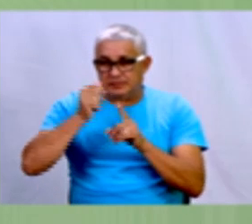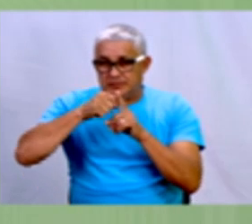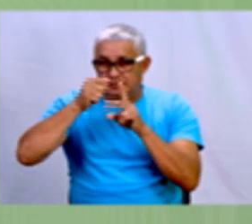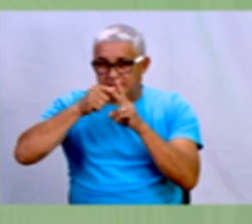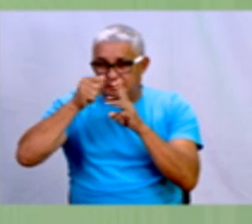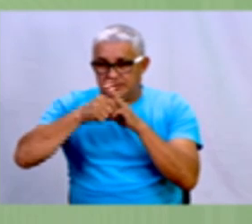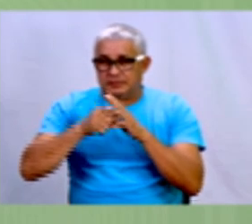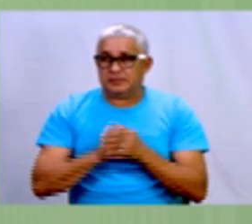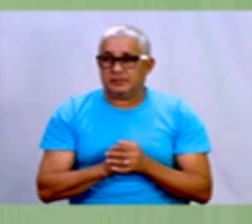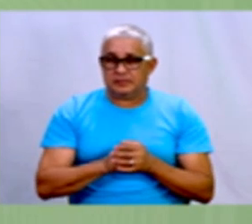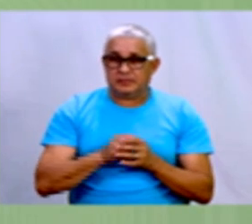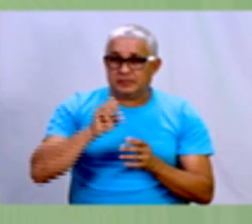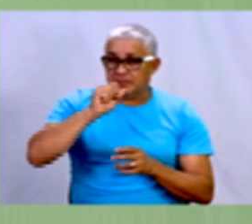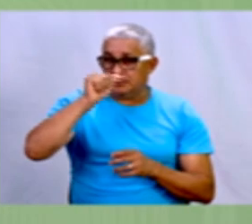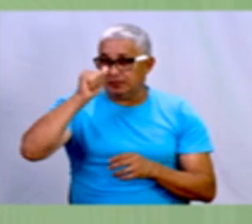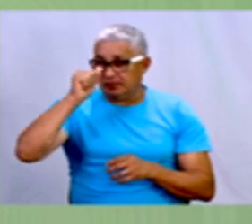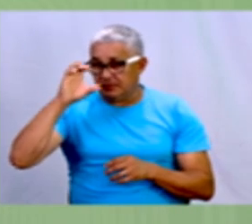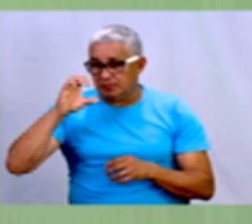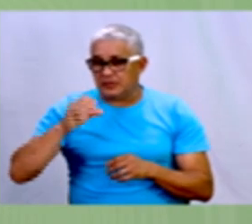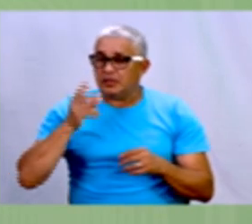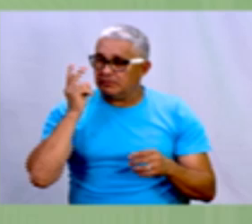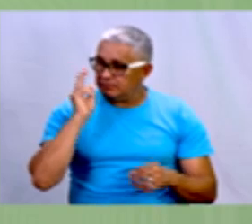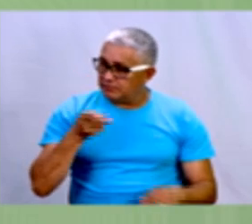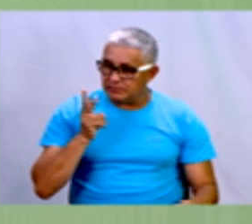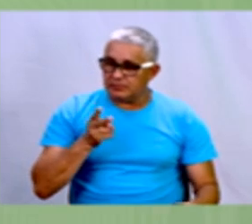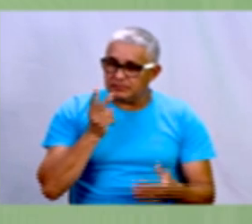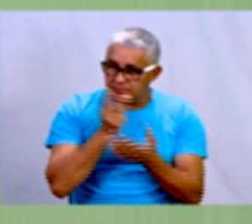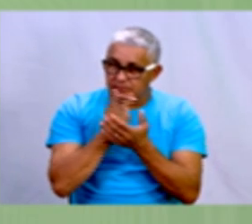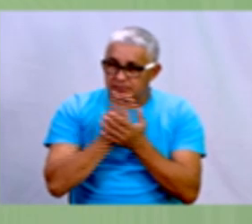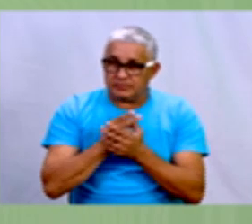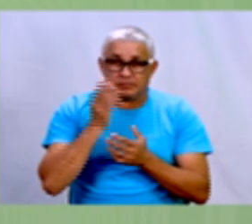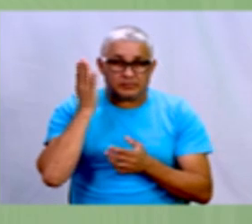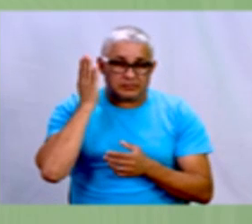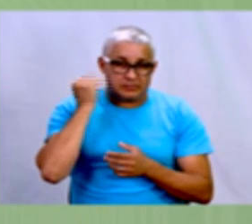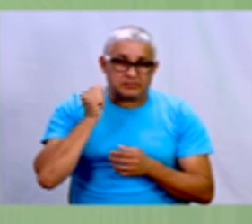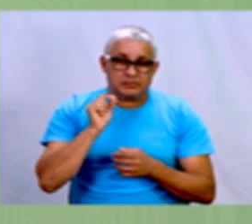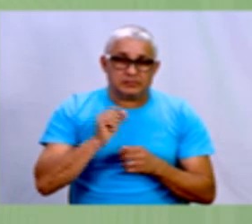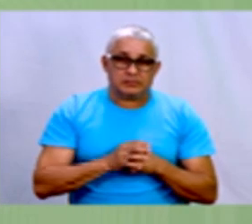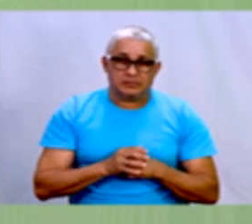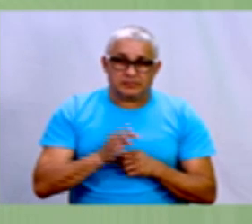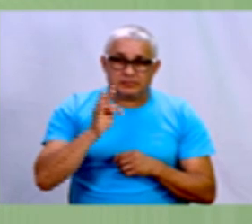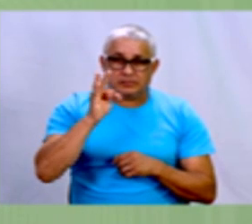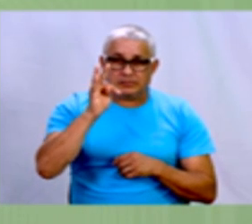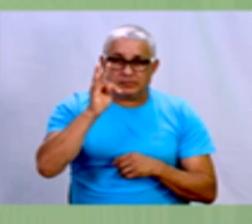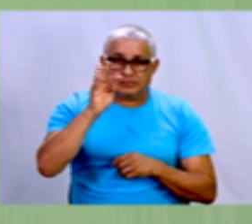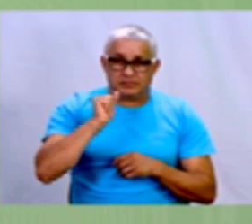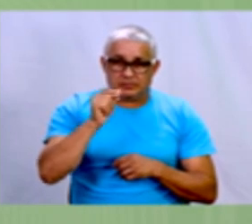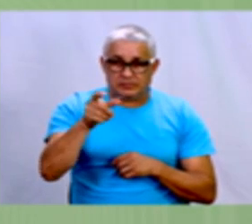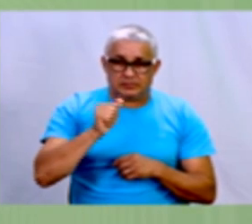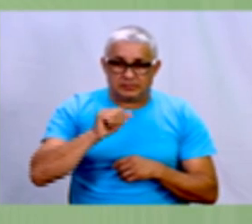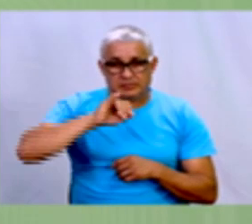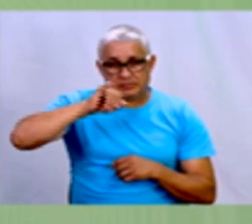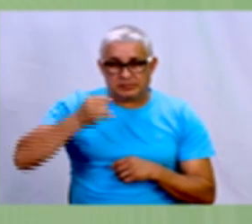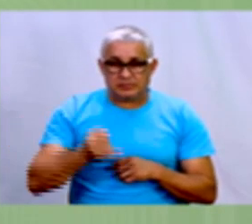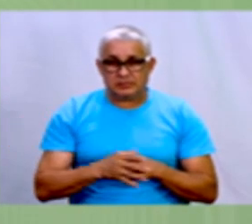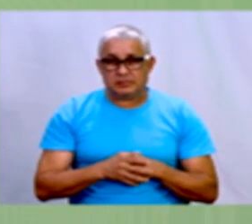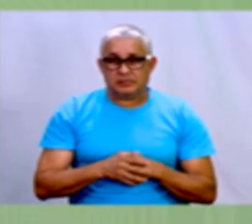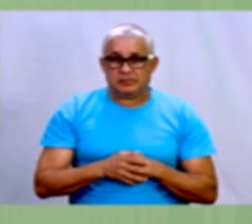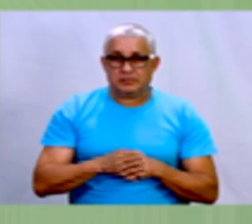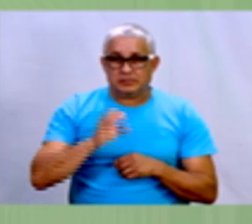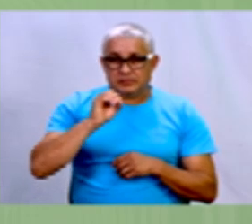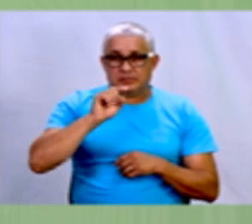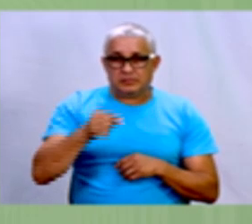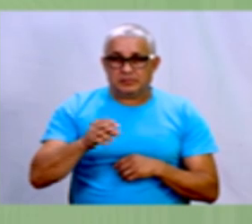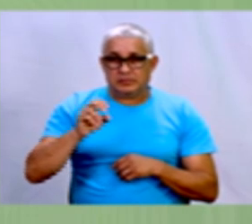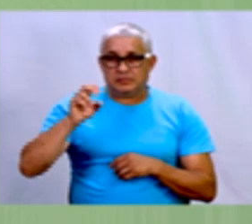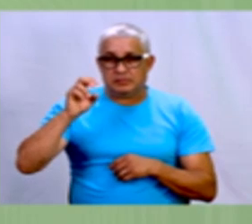mensais pelo sistema SAC, mesma coisa, sabendo que a taxa de juros a ser contratada é de